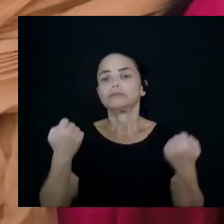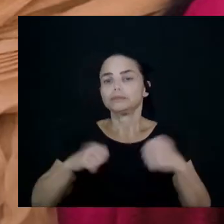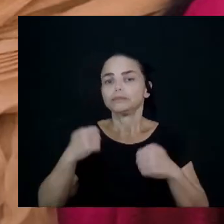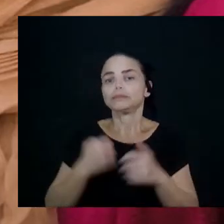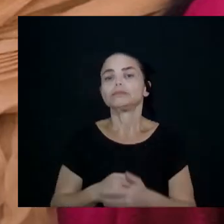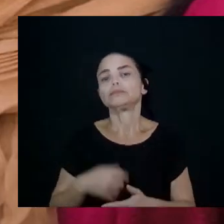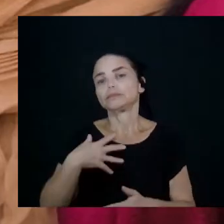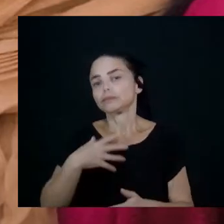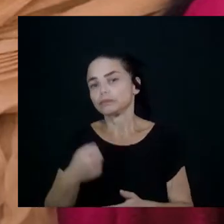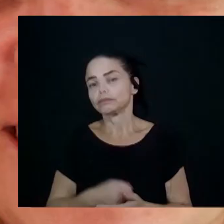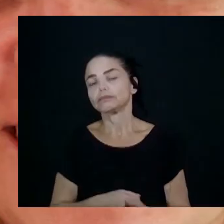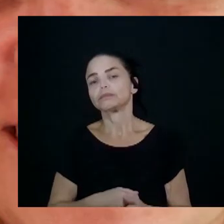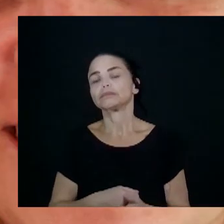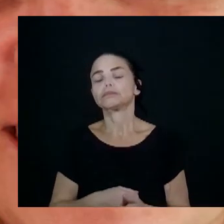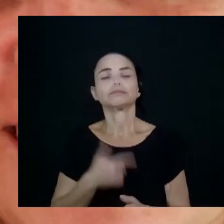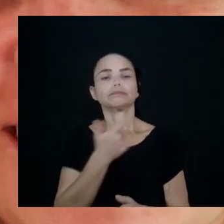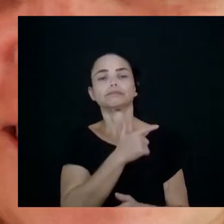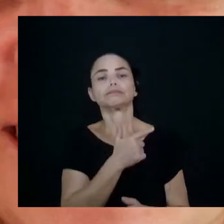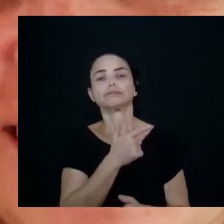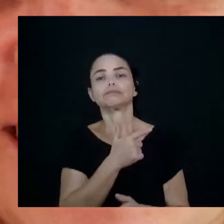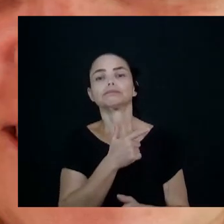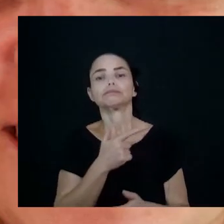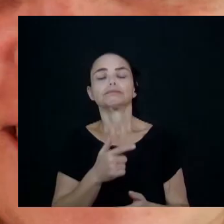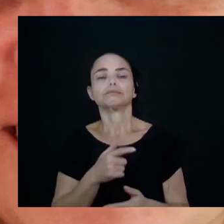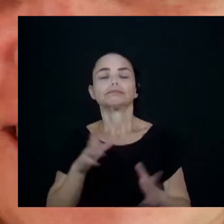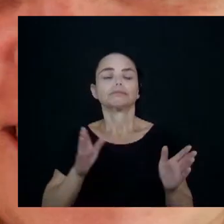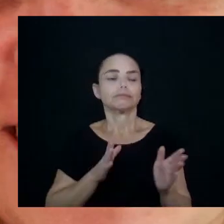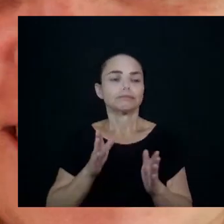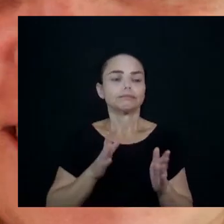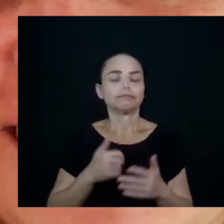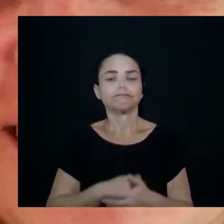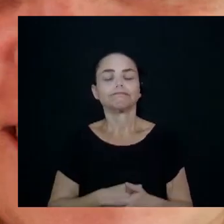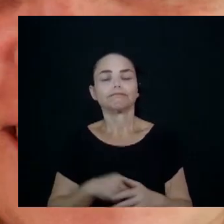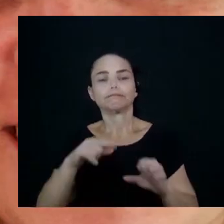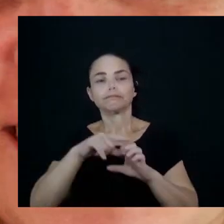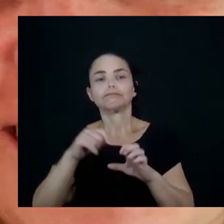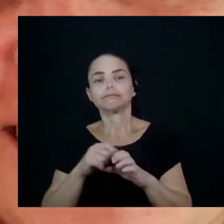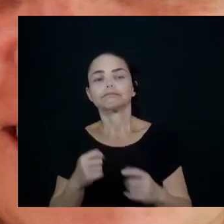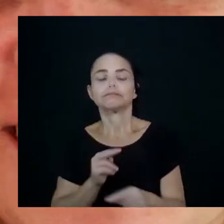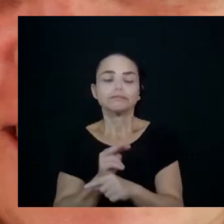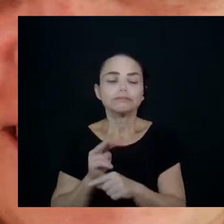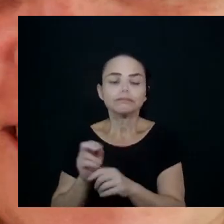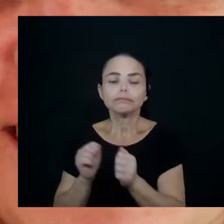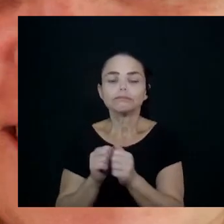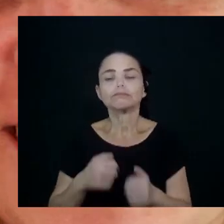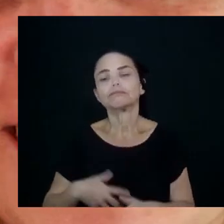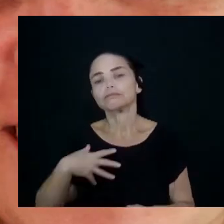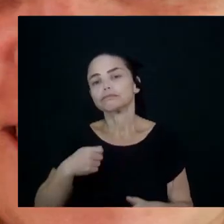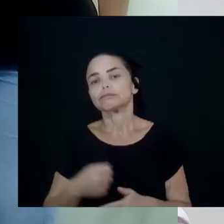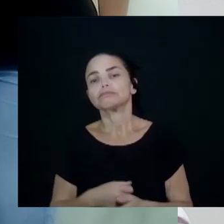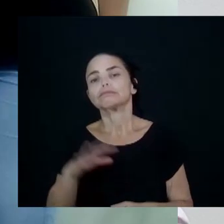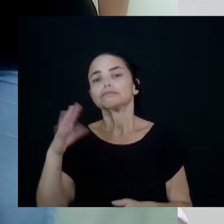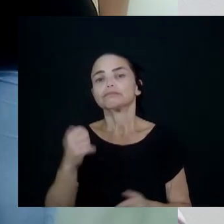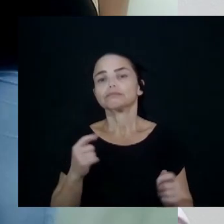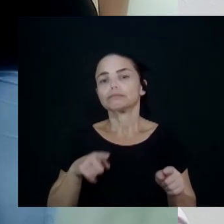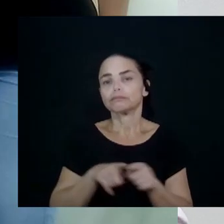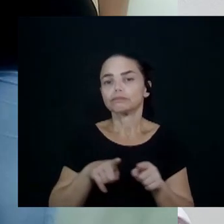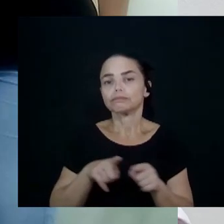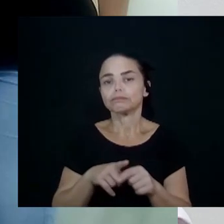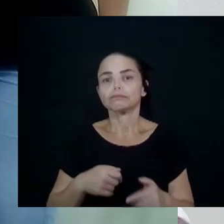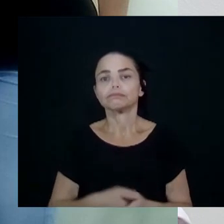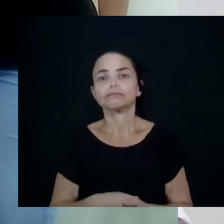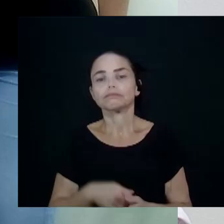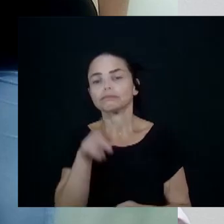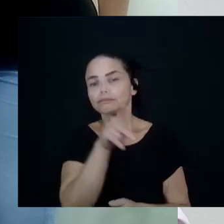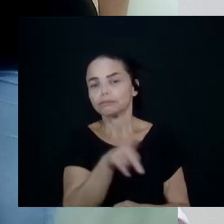o mercado, ela vê uma lacuna aí e começa a empreender justamente nesse segmento, que foi o que aconteceu comigo também, no caso como professora, né? Um dos